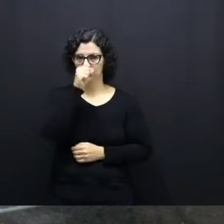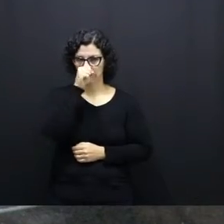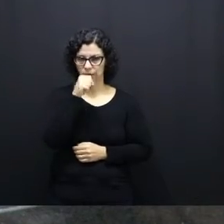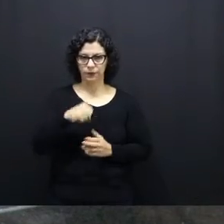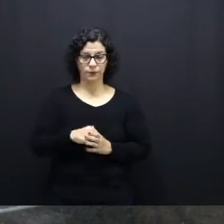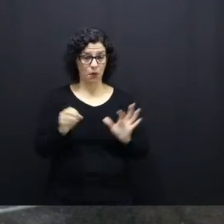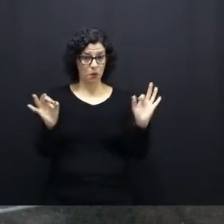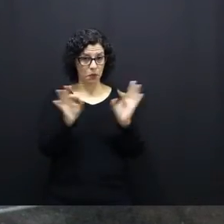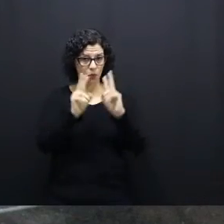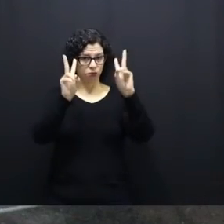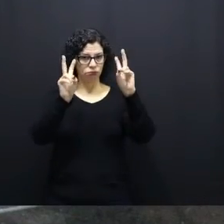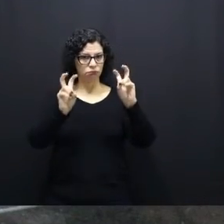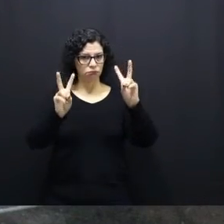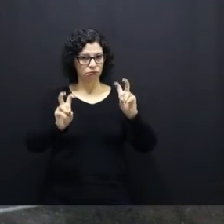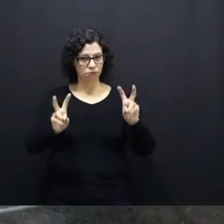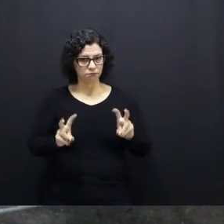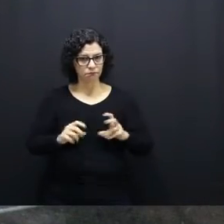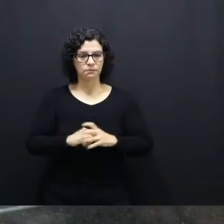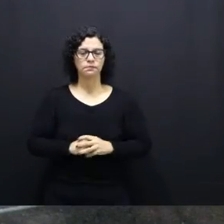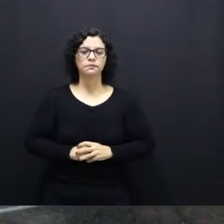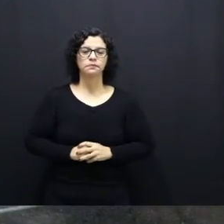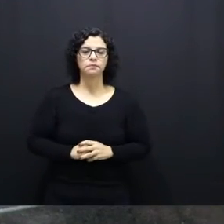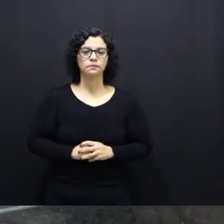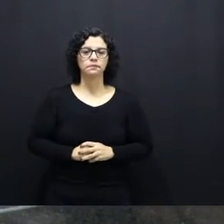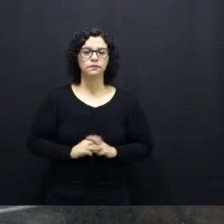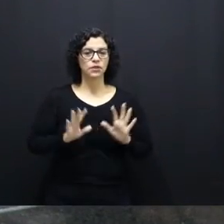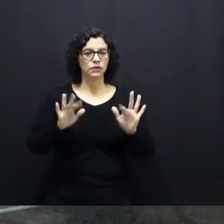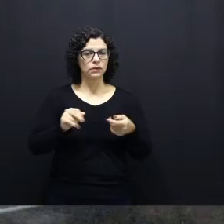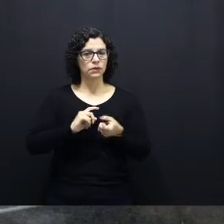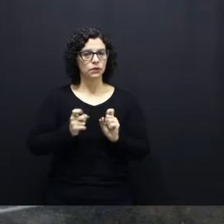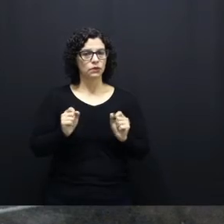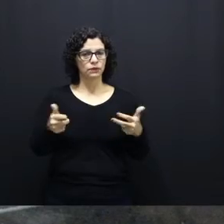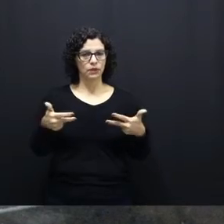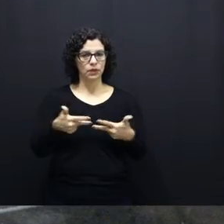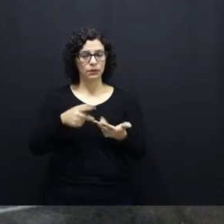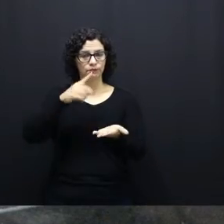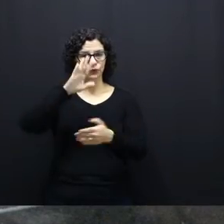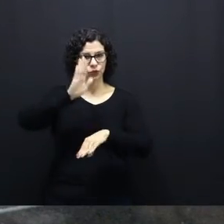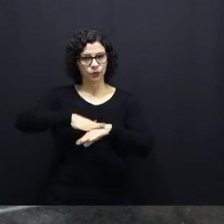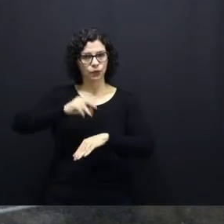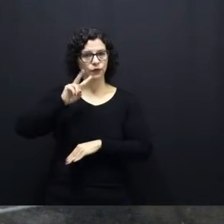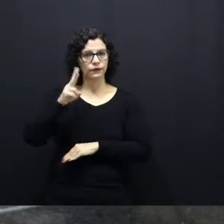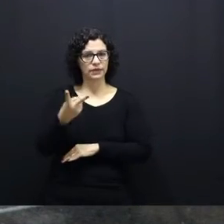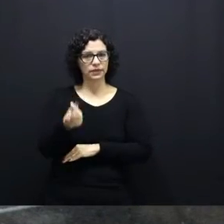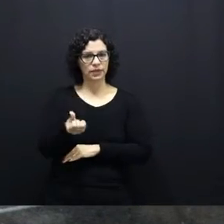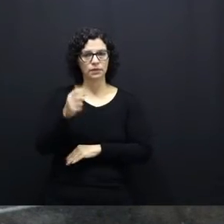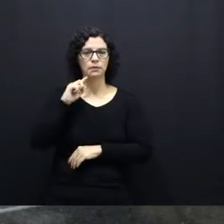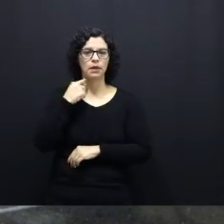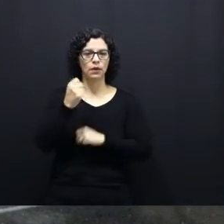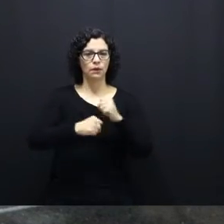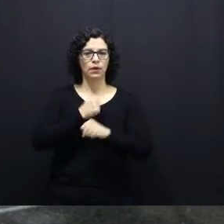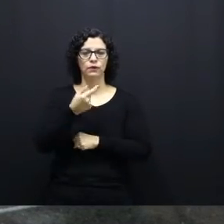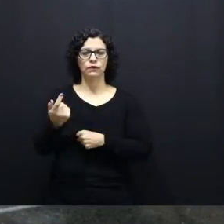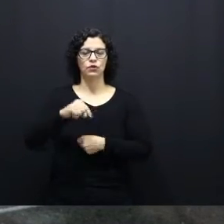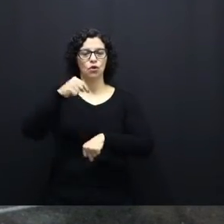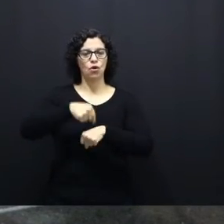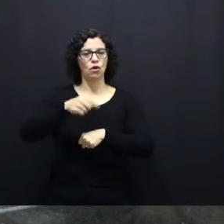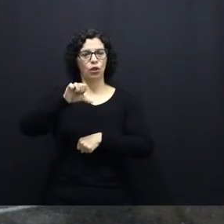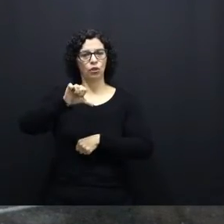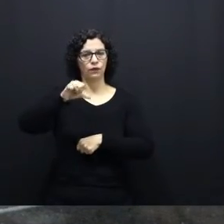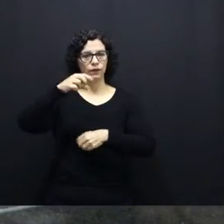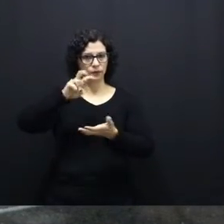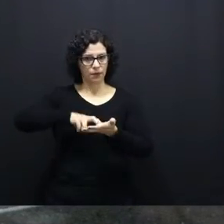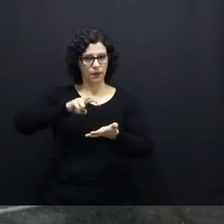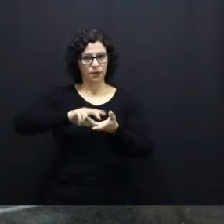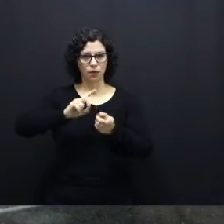nada mais havendo a tratar a presidente de sessão foi encerrada convocado a próxima para o dia 26 de Maio 2022 no horário regimental